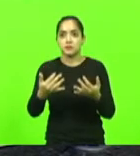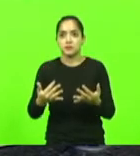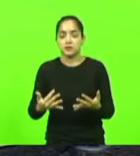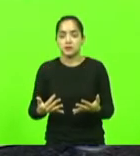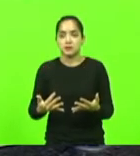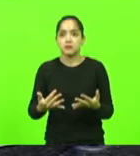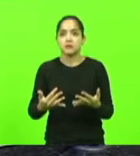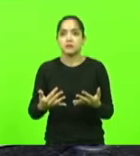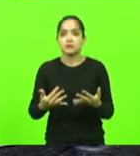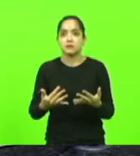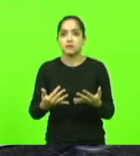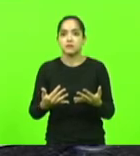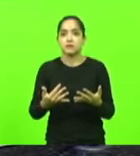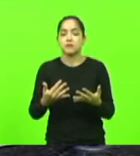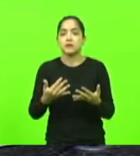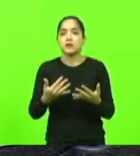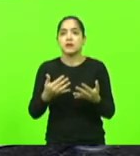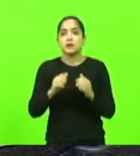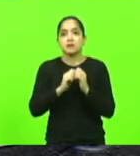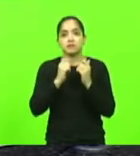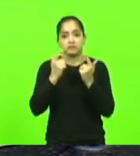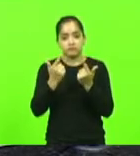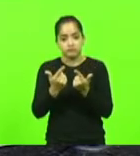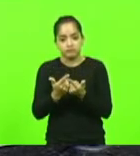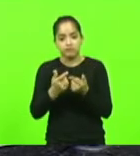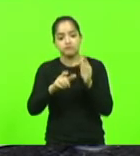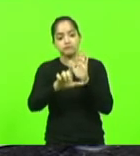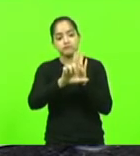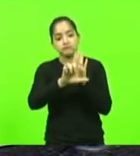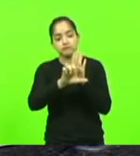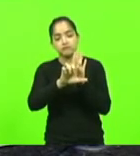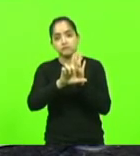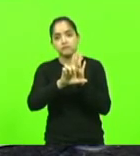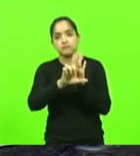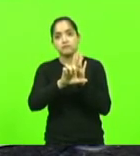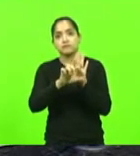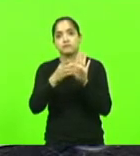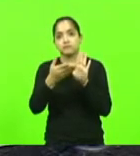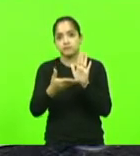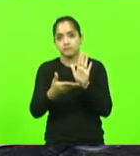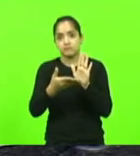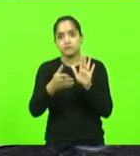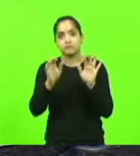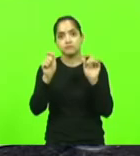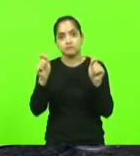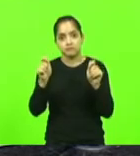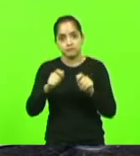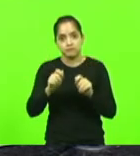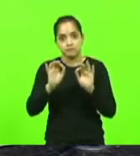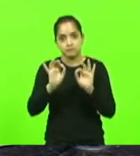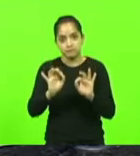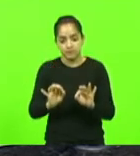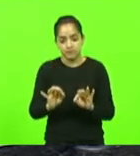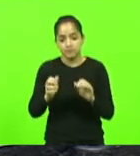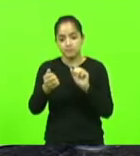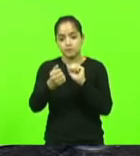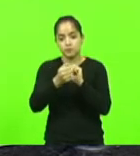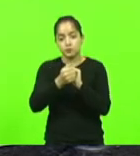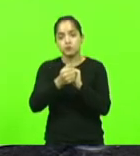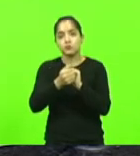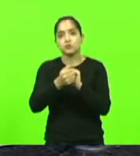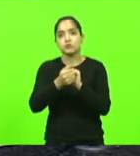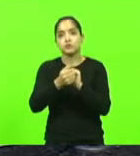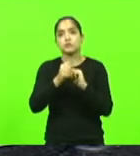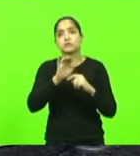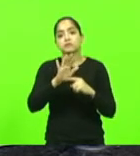casa de deputados, uma casa de leis, mas tenha certeza que você vem junto nesse momento é somar a todos